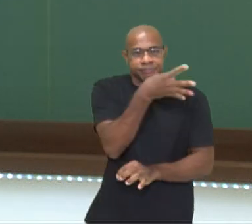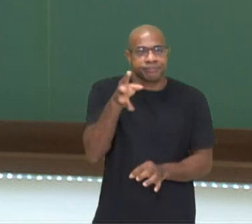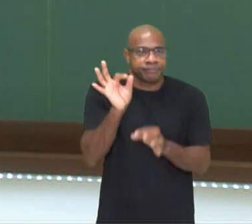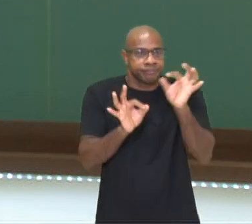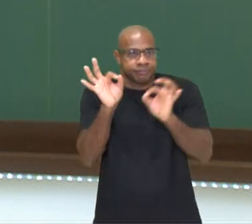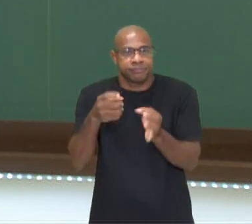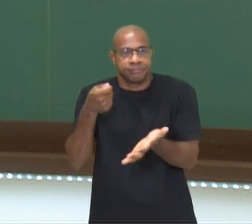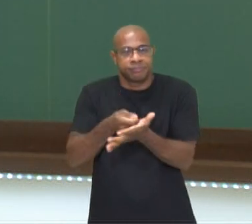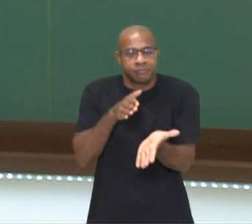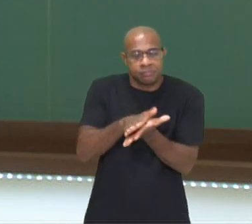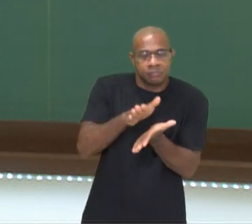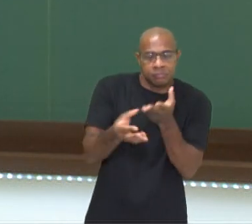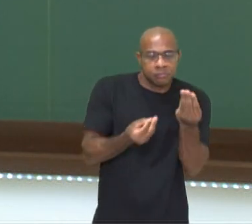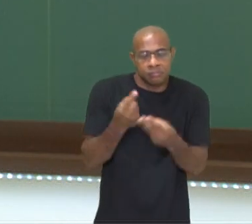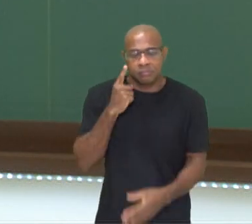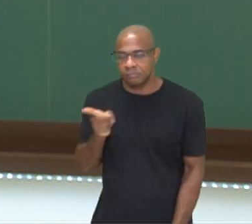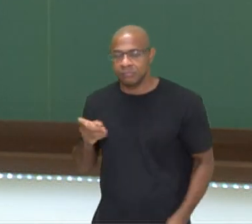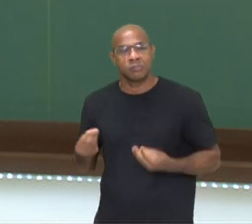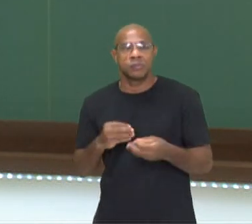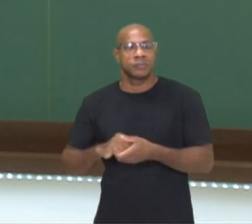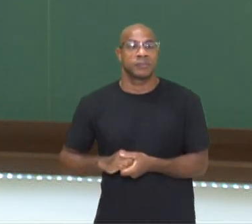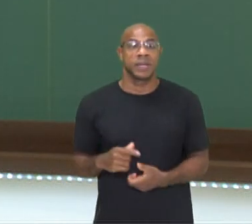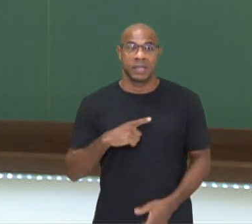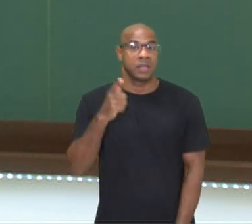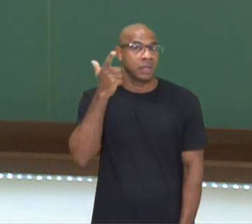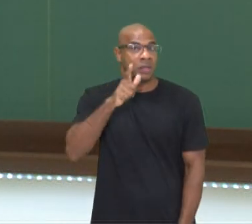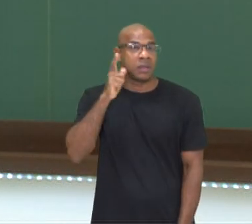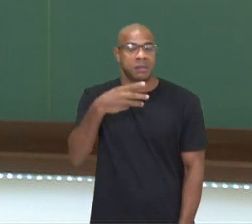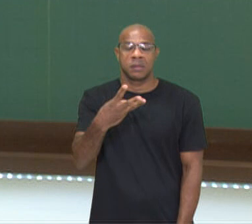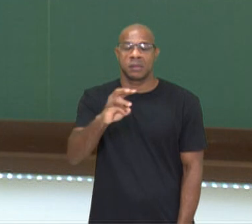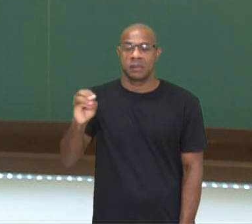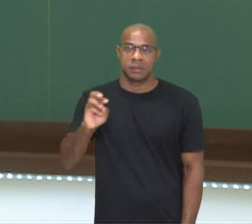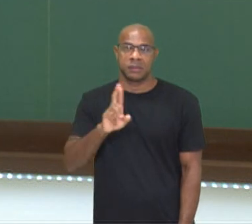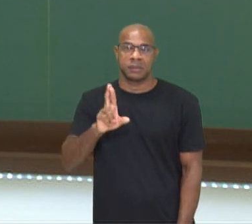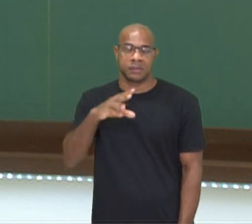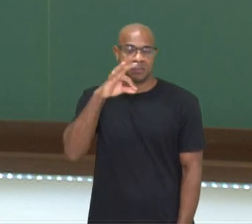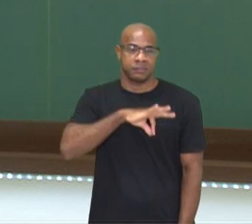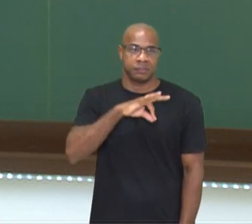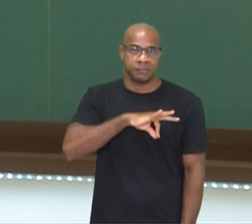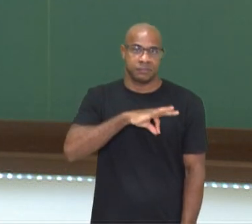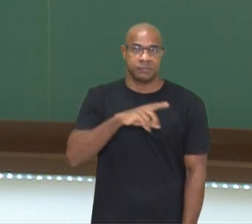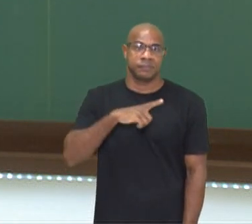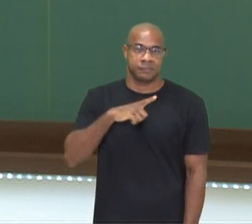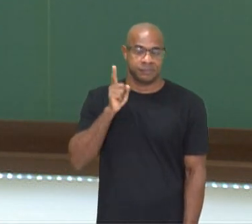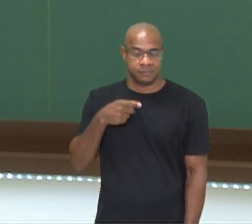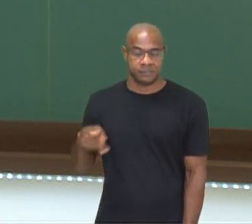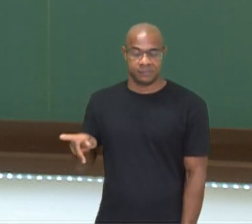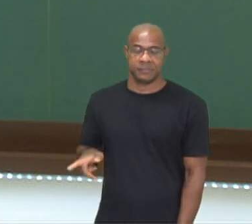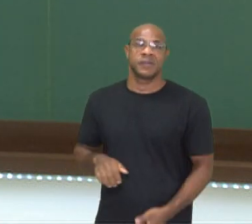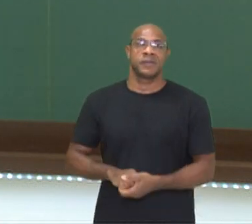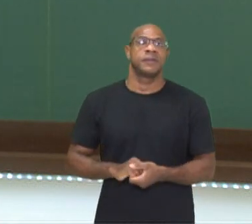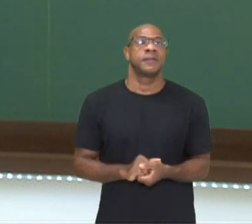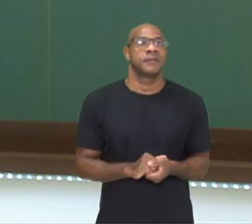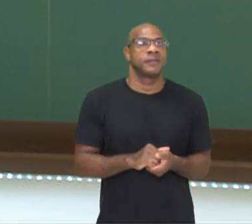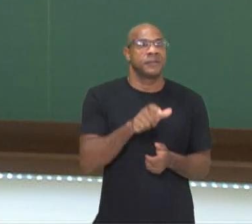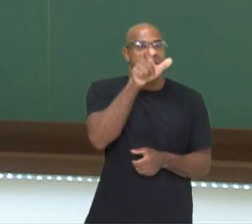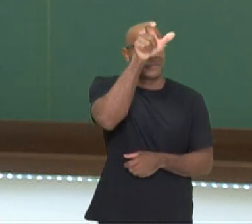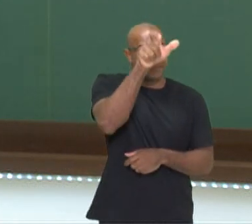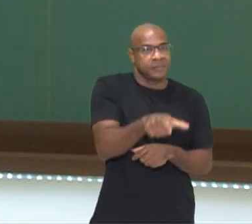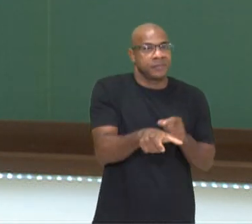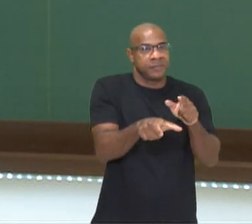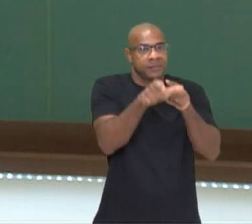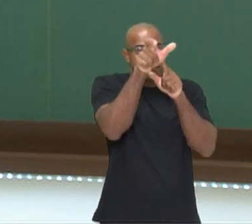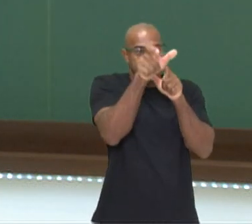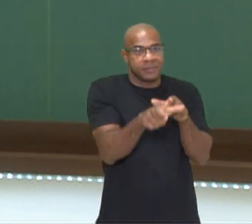só, ela tem ganhos de 300 reais mensais, tá? Ela gasta, então a gente coloca